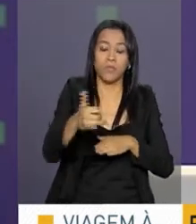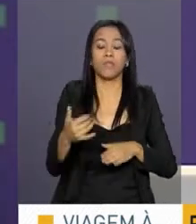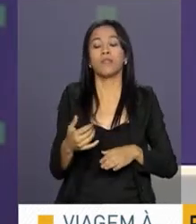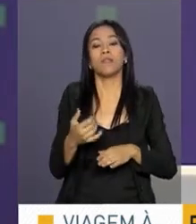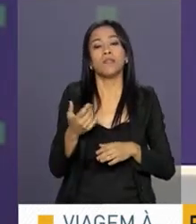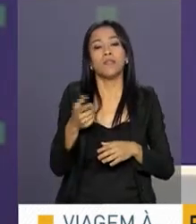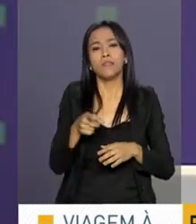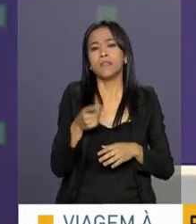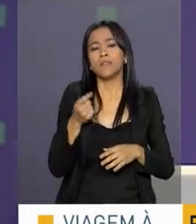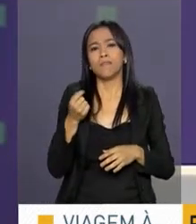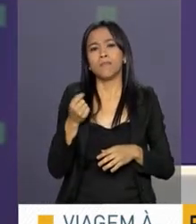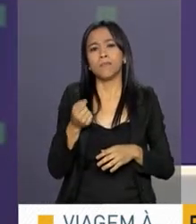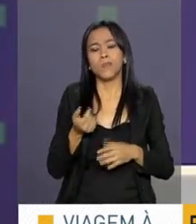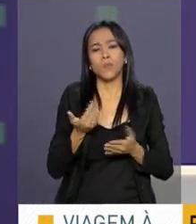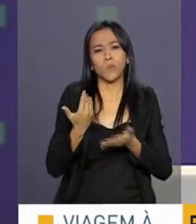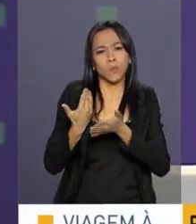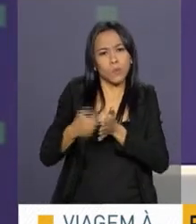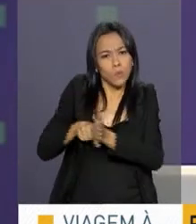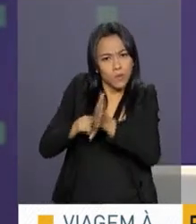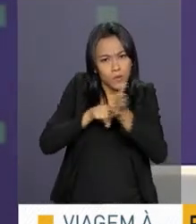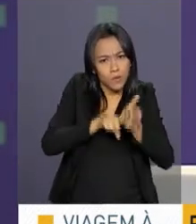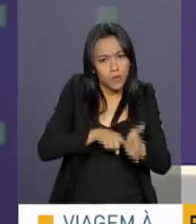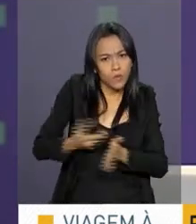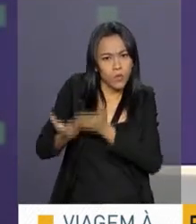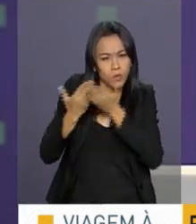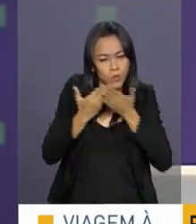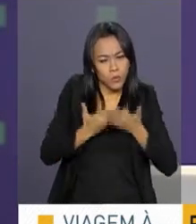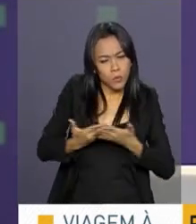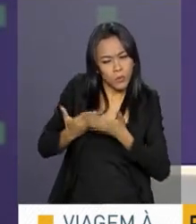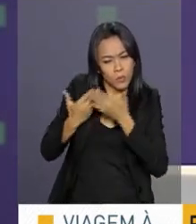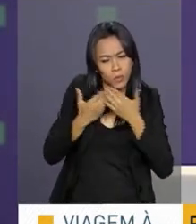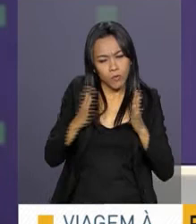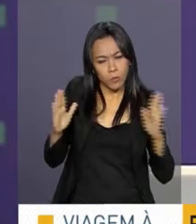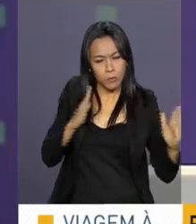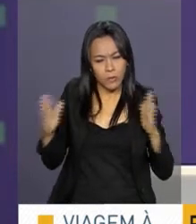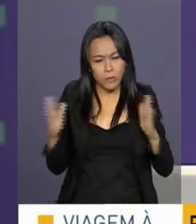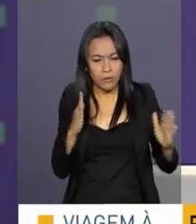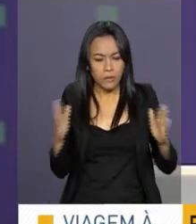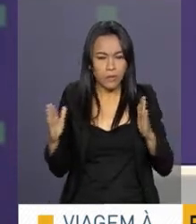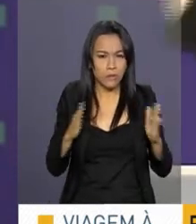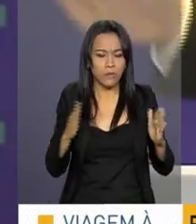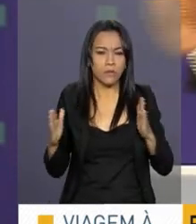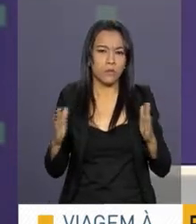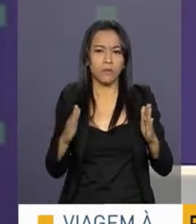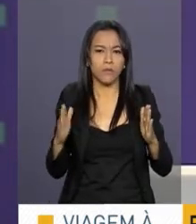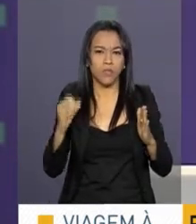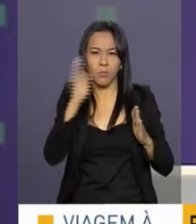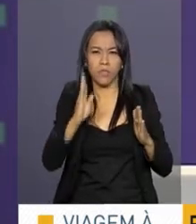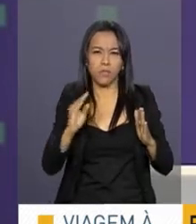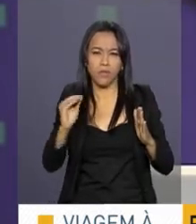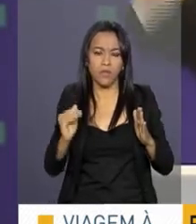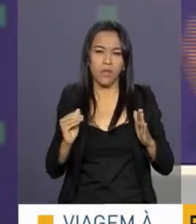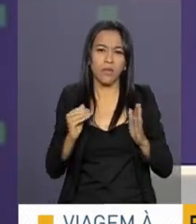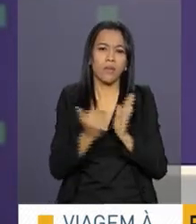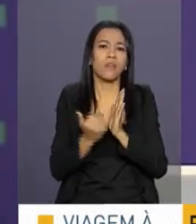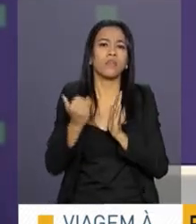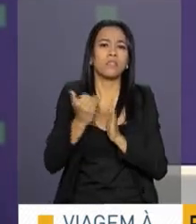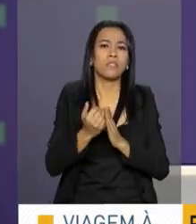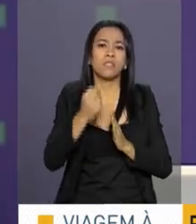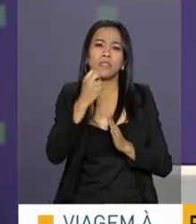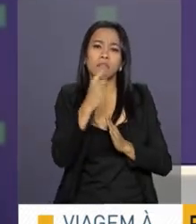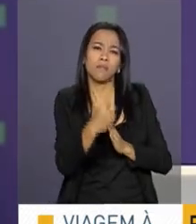grande problema porque os estudos foram feitos inicialmente no momento em que o Brasil crescia 3, 3,5, 4% do